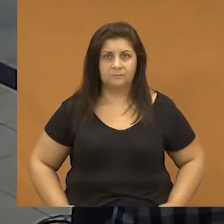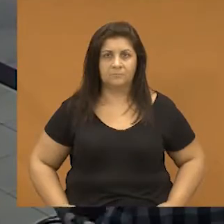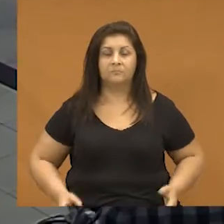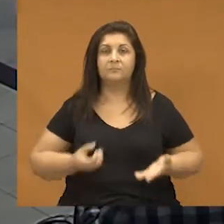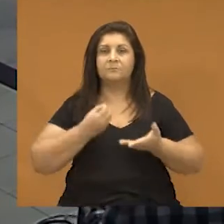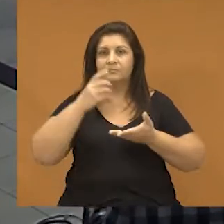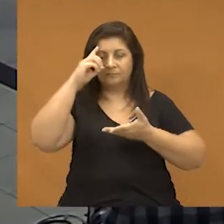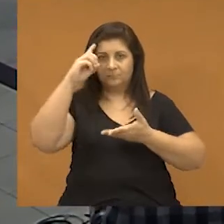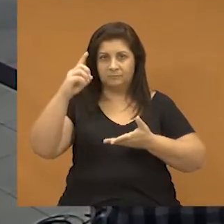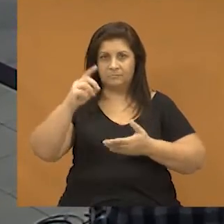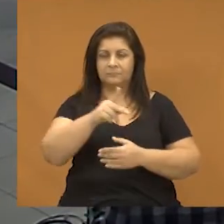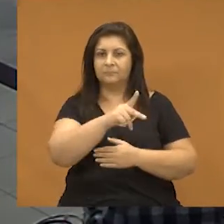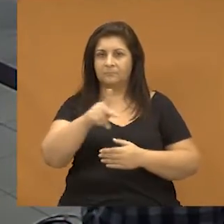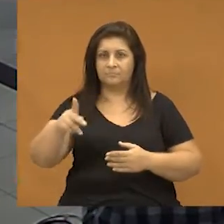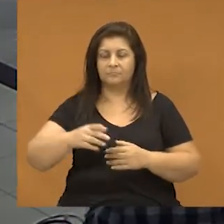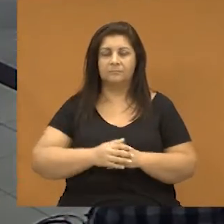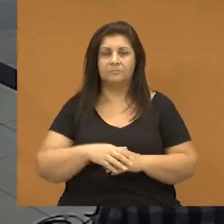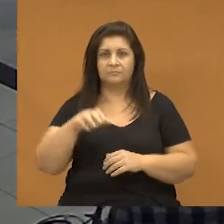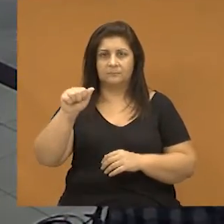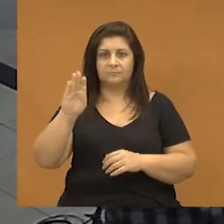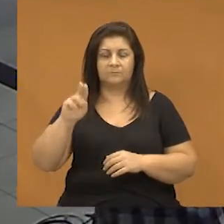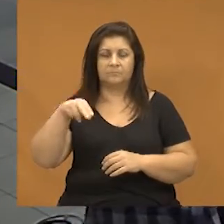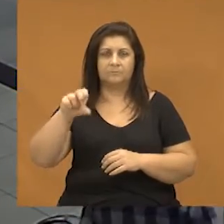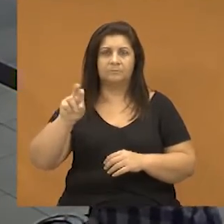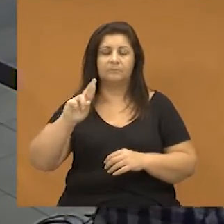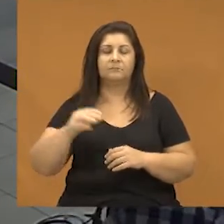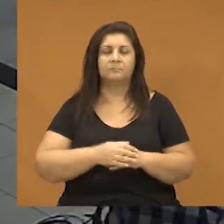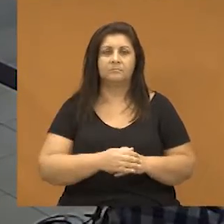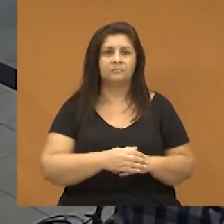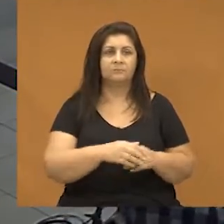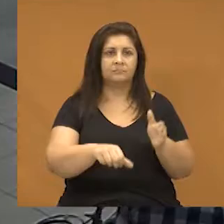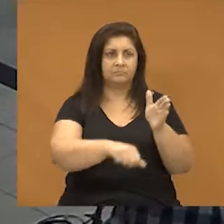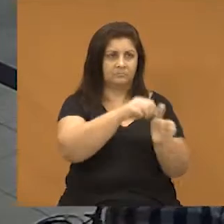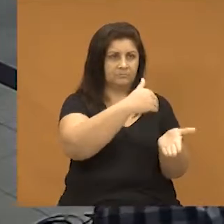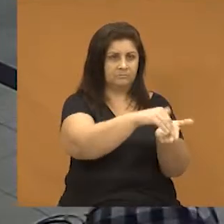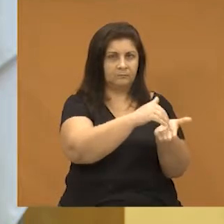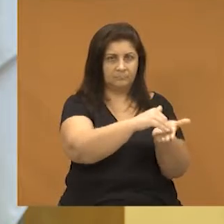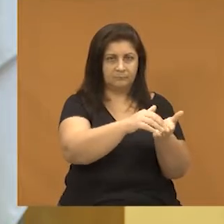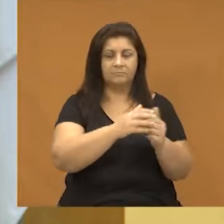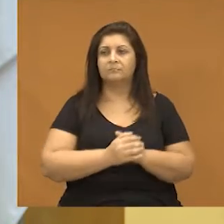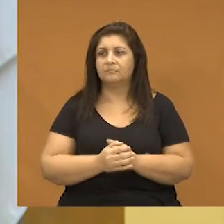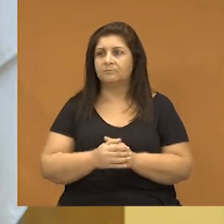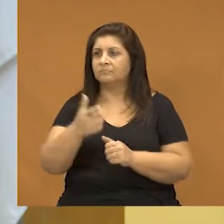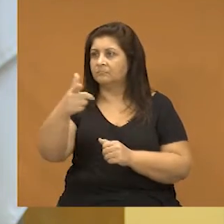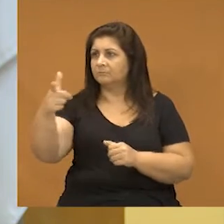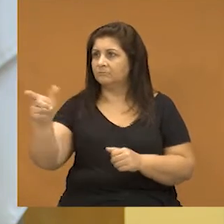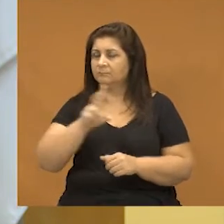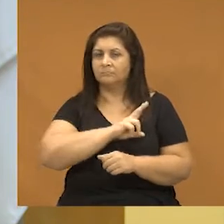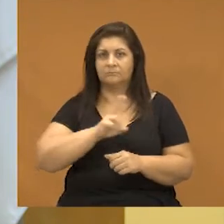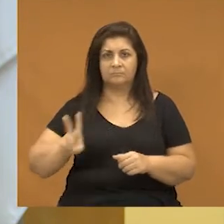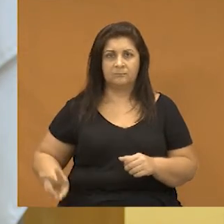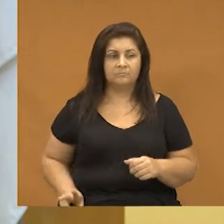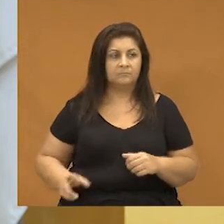Bom dia, meu presidente, Abner de Madureira, primeiro secretário Paulo do Esporte, aos demais